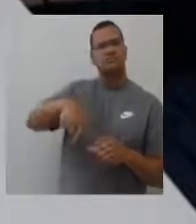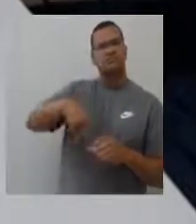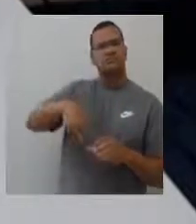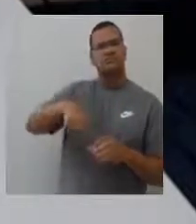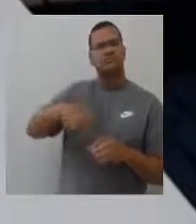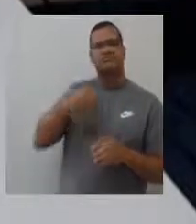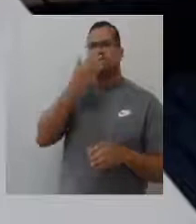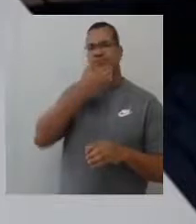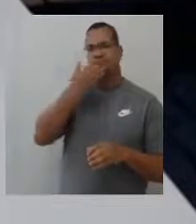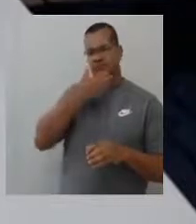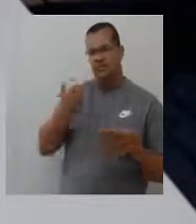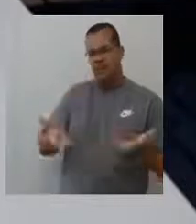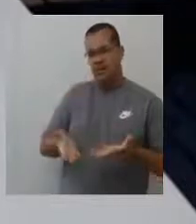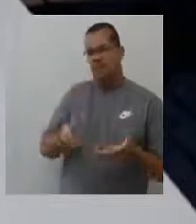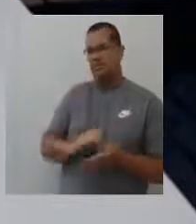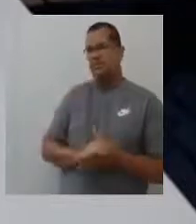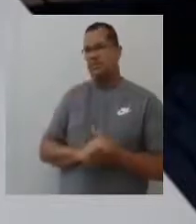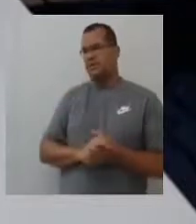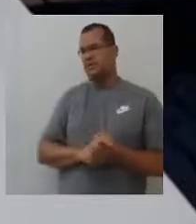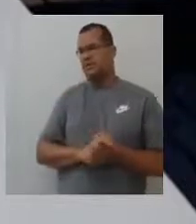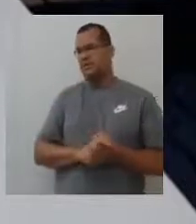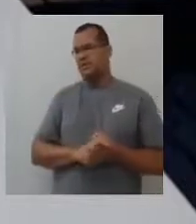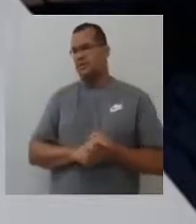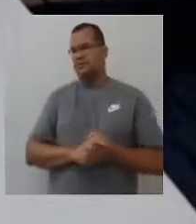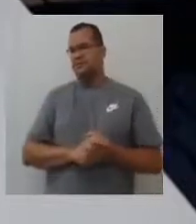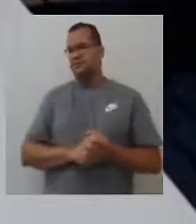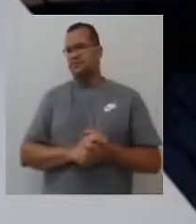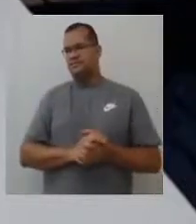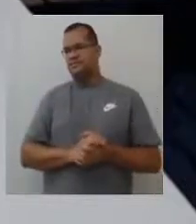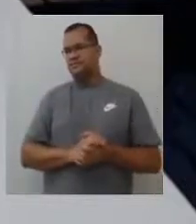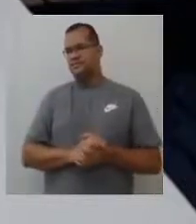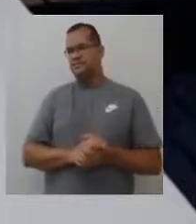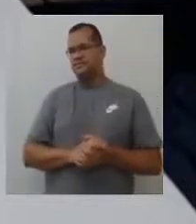momento. Misturei o açúcar nesse exato momento.